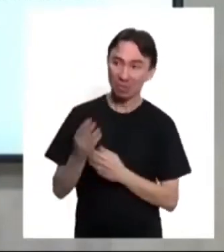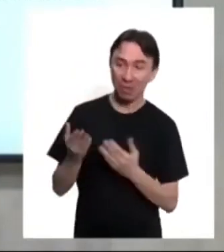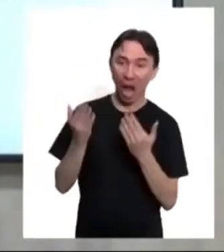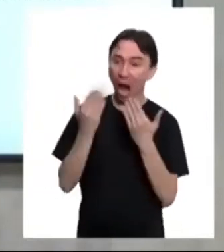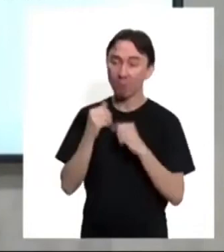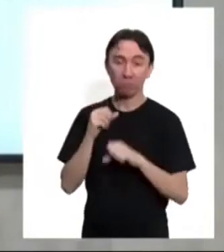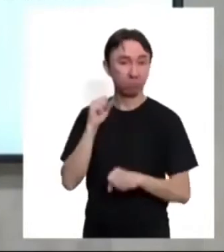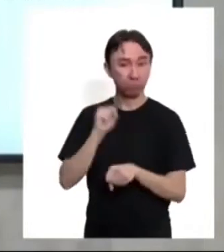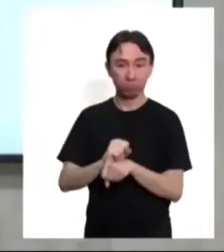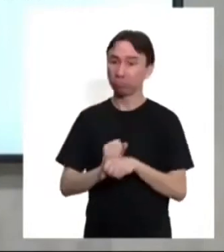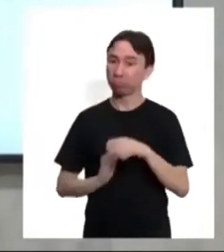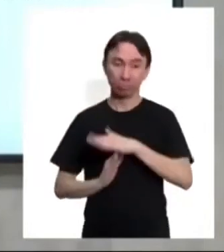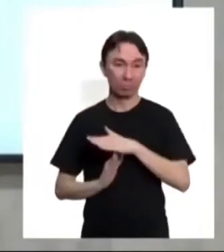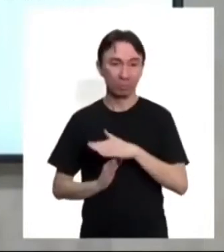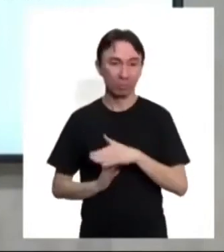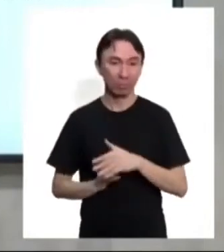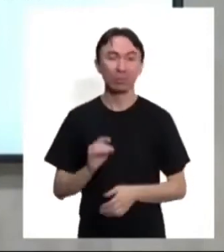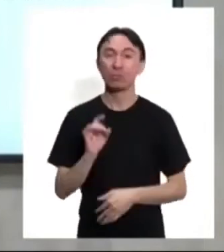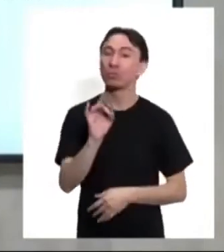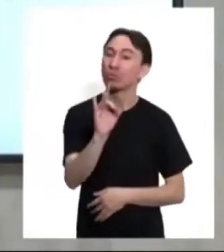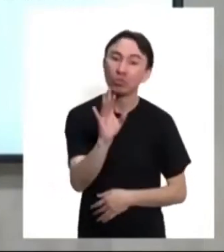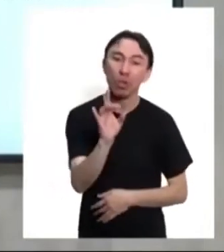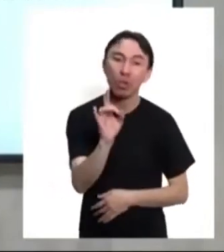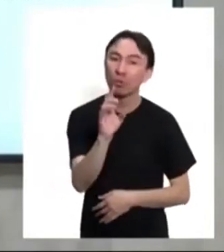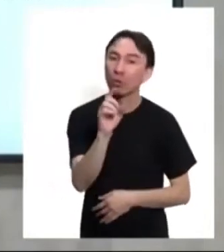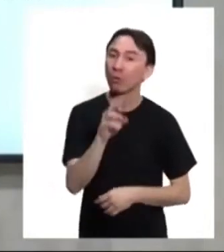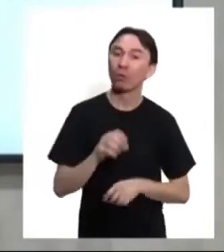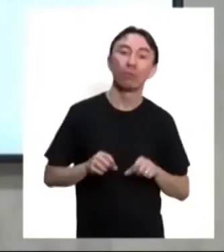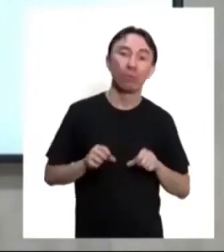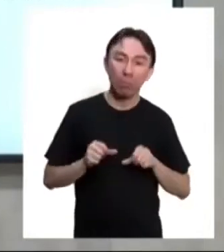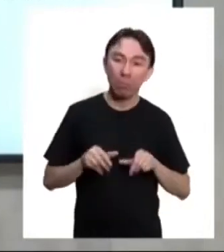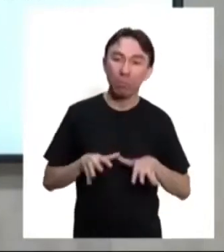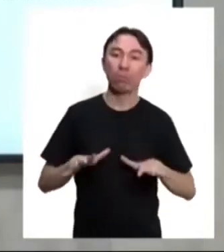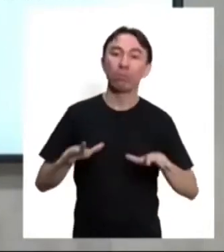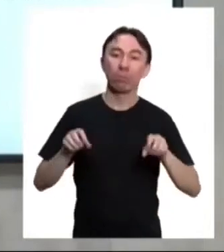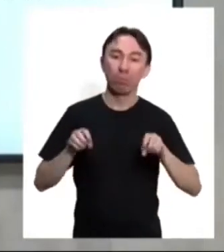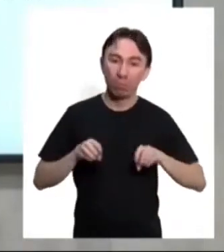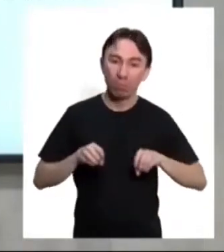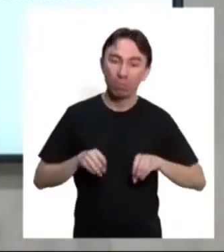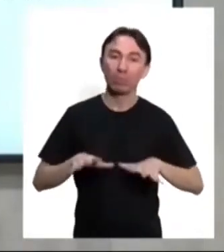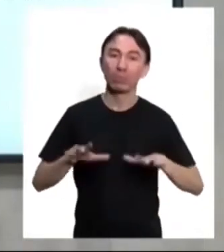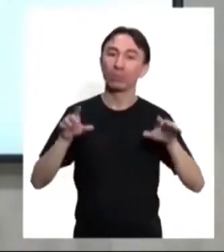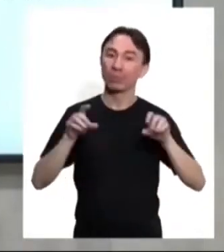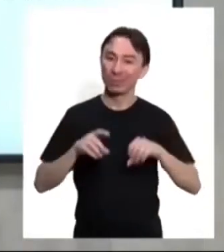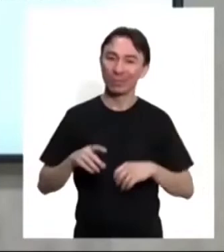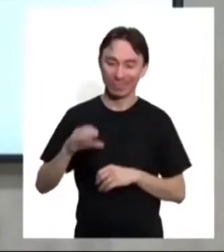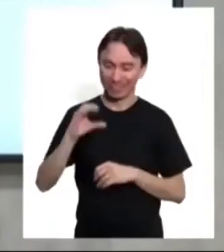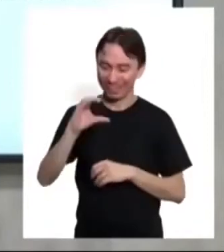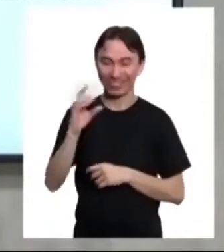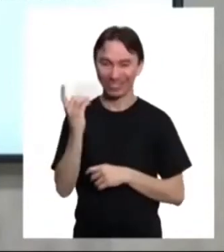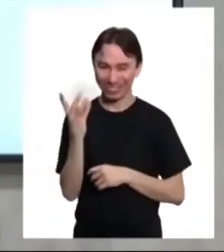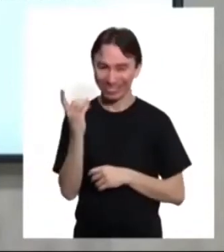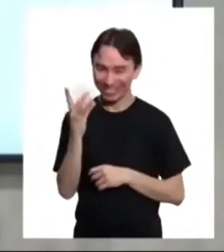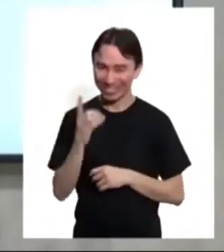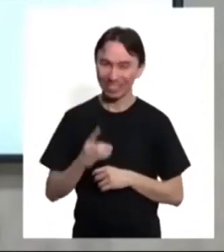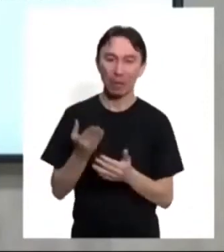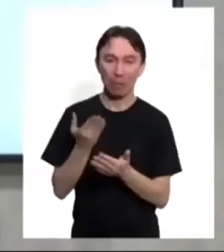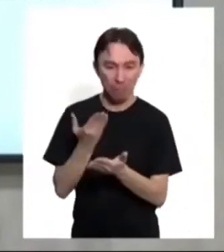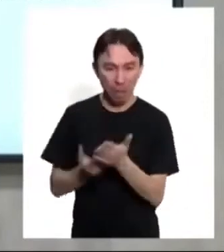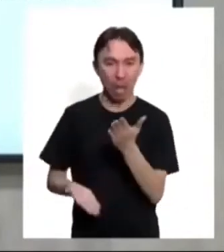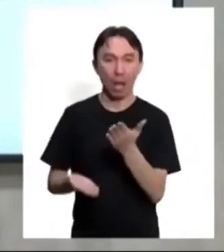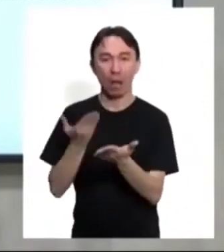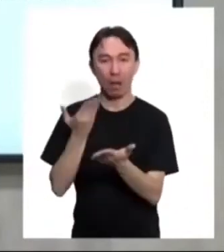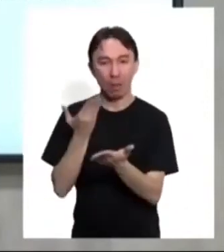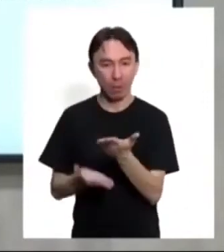Então você só vai eliminando. E aí você vai perdendo, então, carbono 14. Eu coloquei aqui